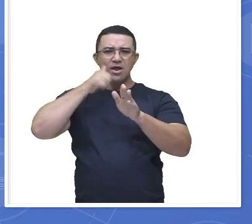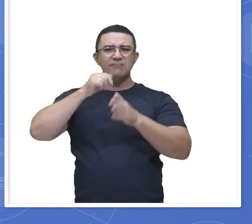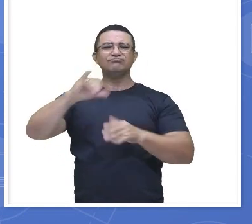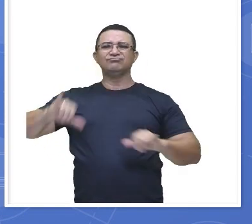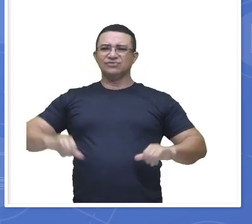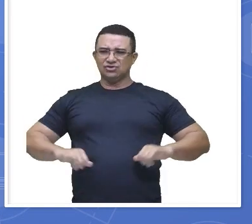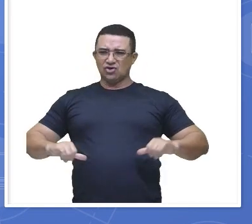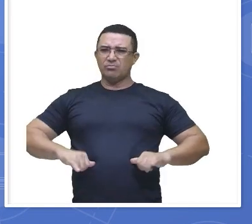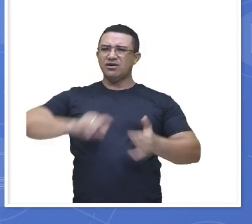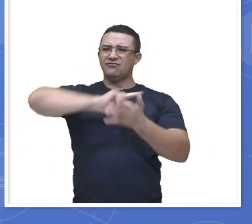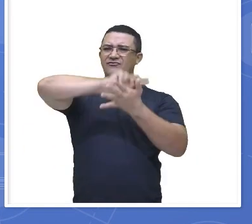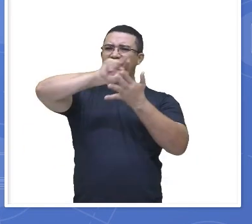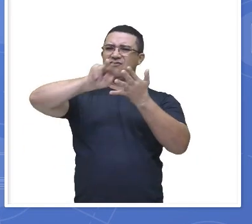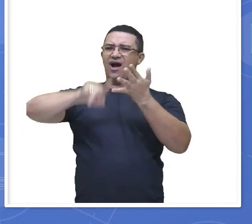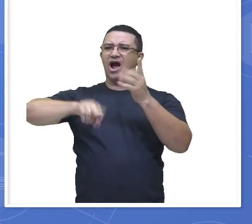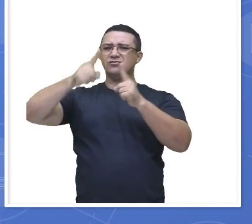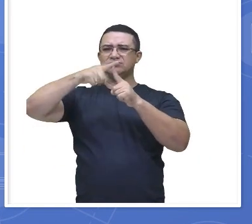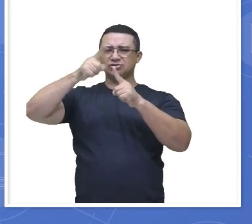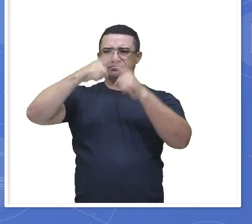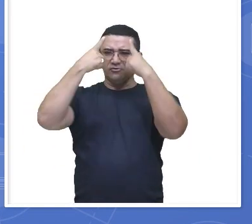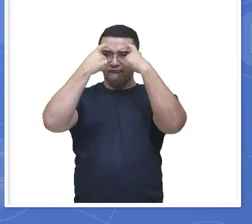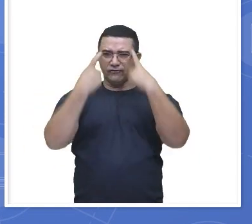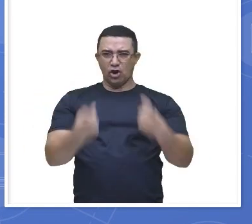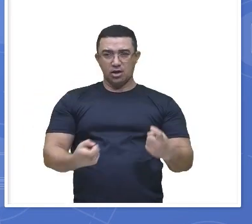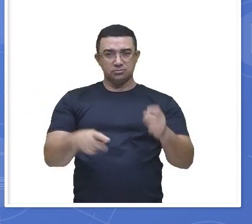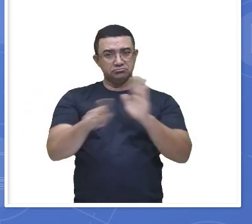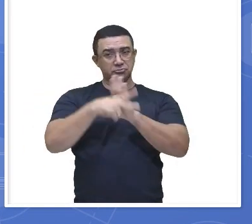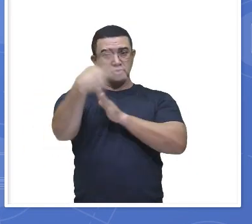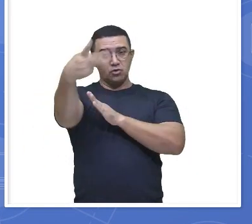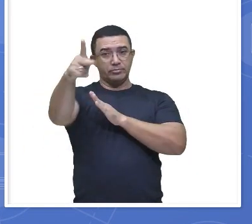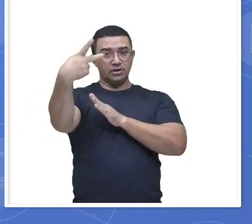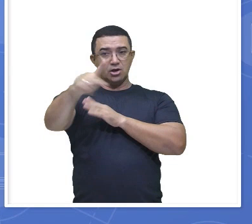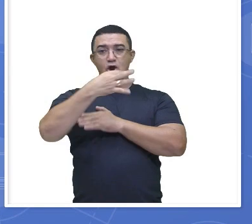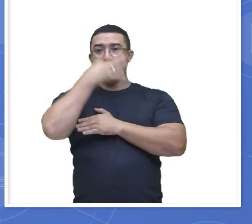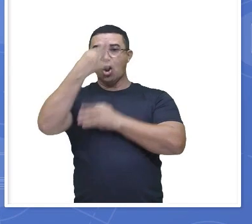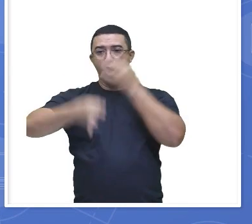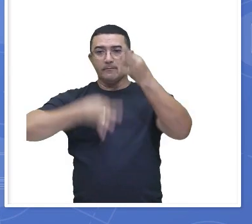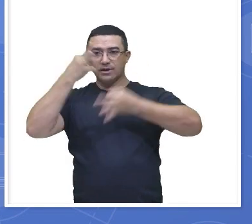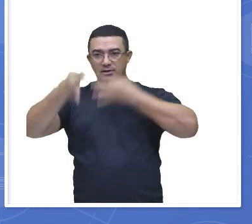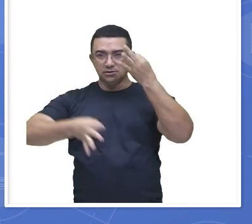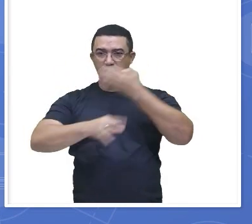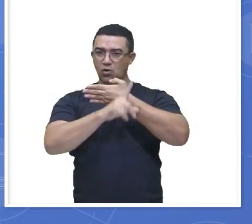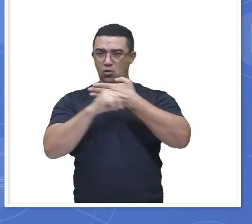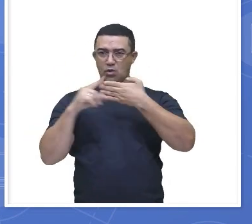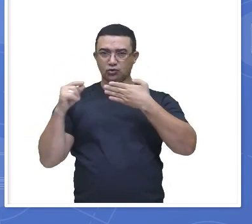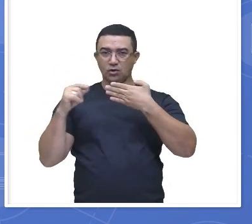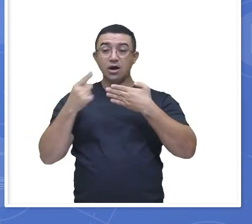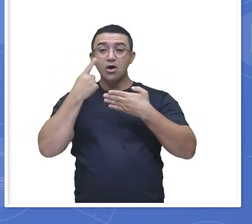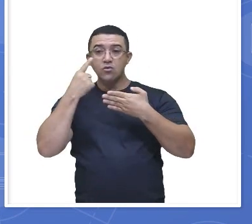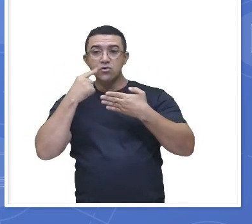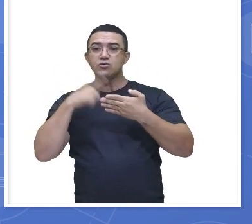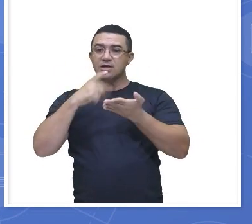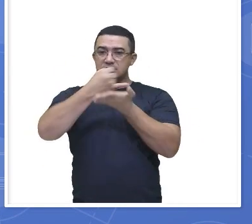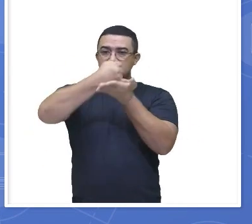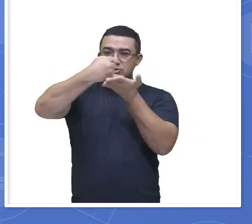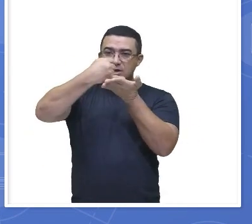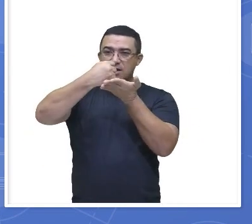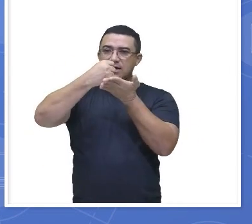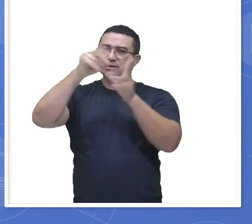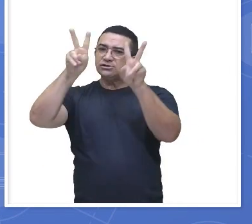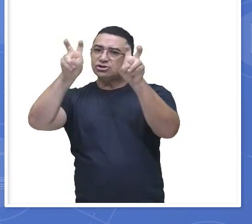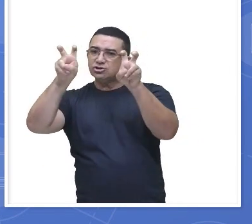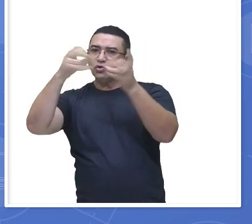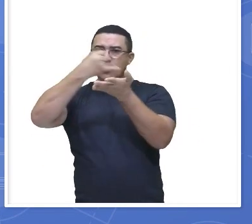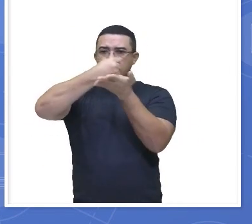ponto do autor nesse texto. Então, vimos que tem um título, vimos que tem uma introdução. Então, qual é o